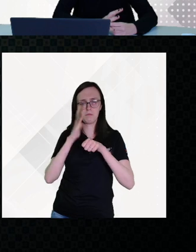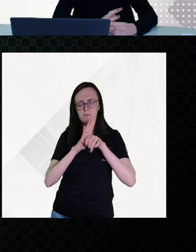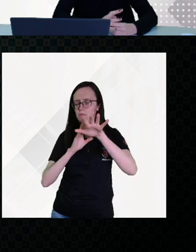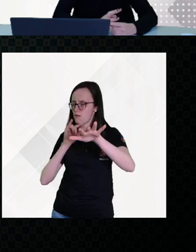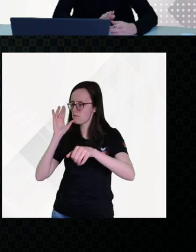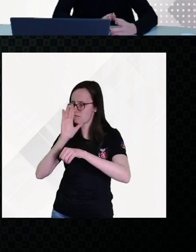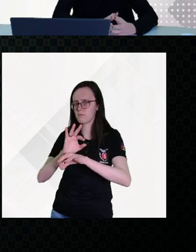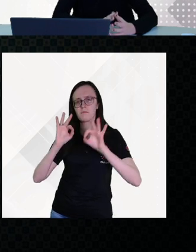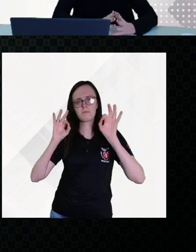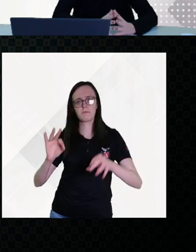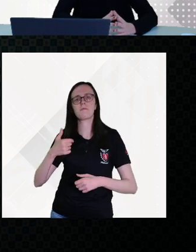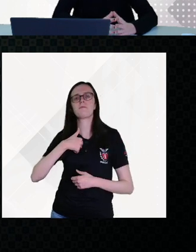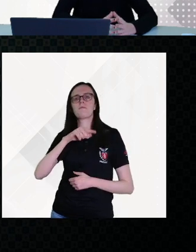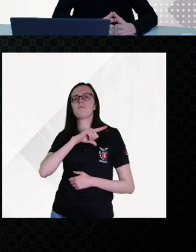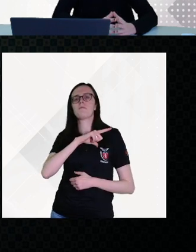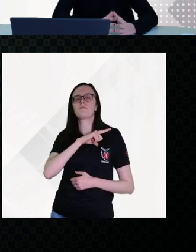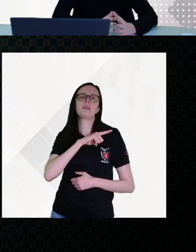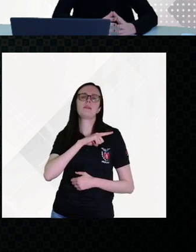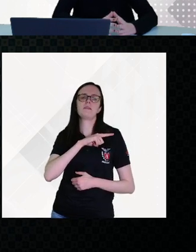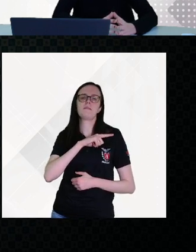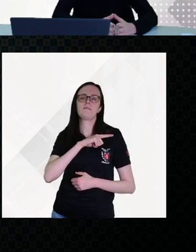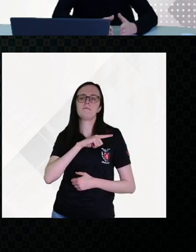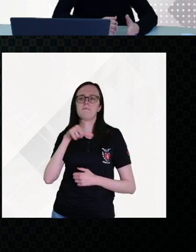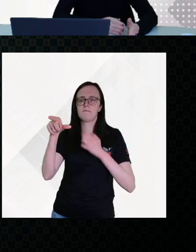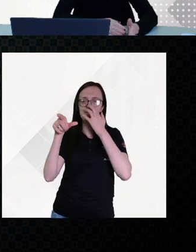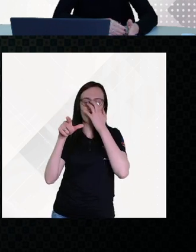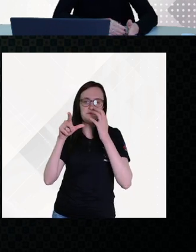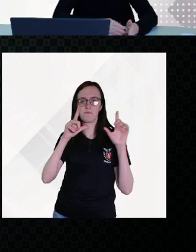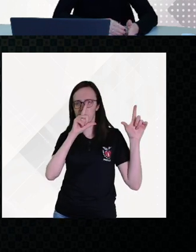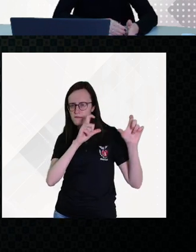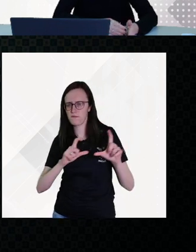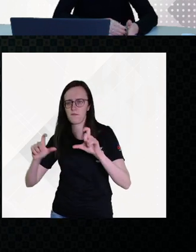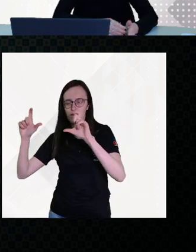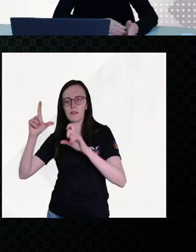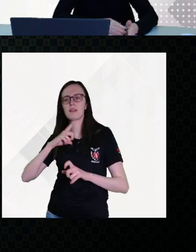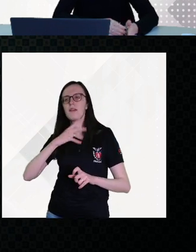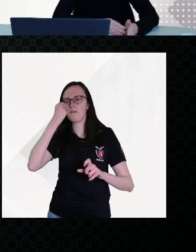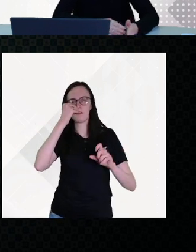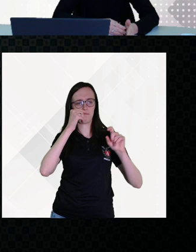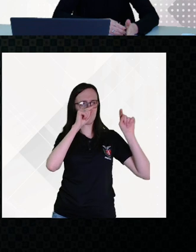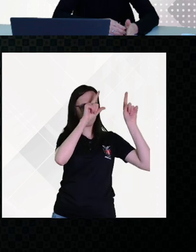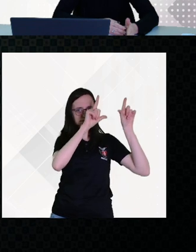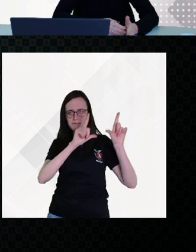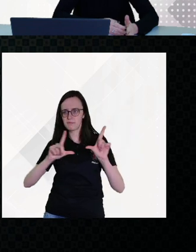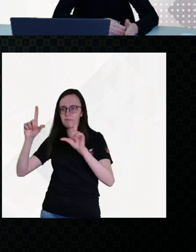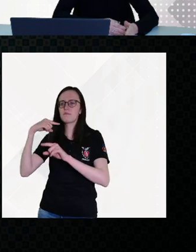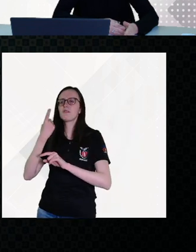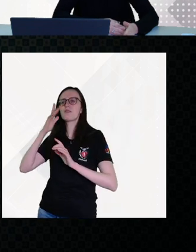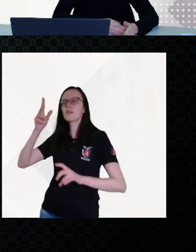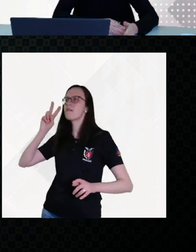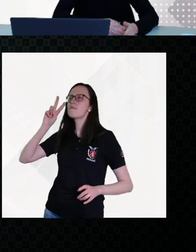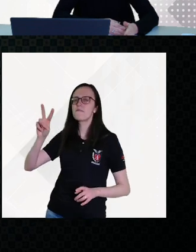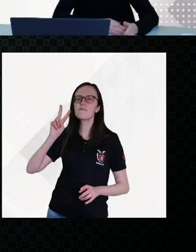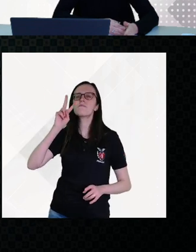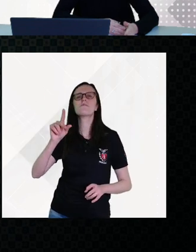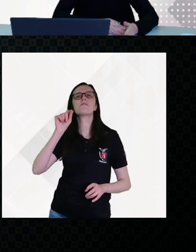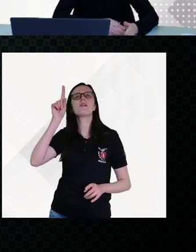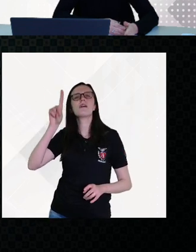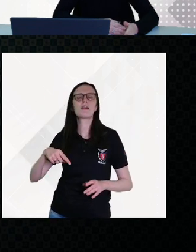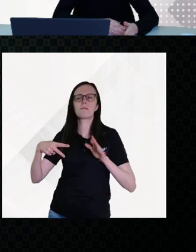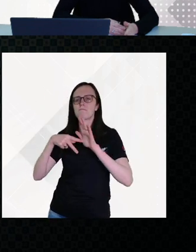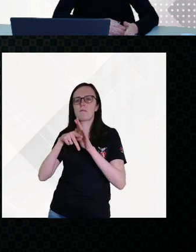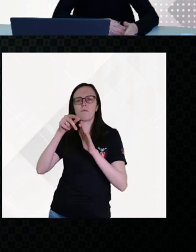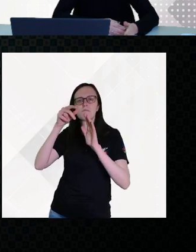muito nisso. Então, eu tenho uma foto aqui de várias questões. Né? A primeira, justamente o que mais a gente vê hoje, né? Que são